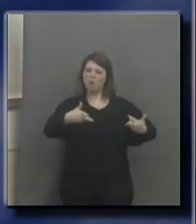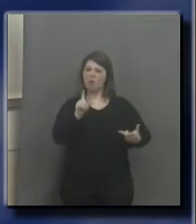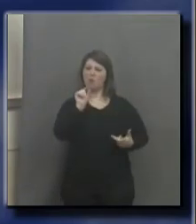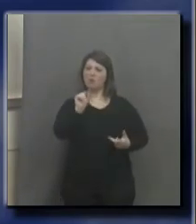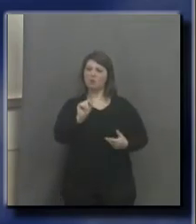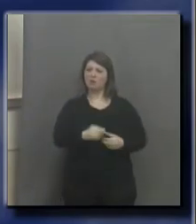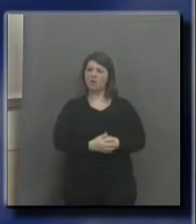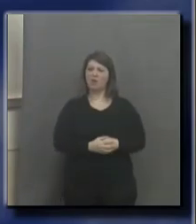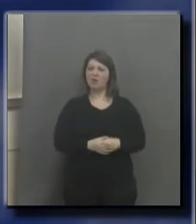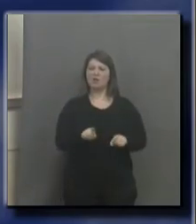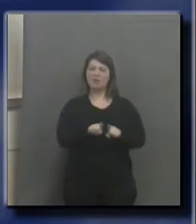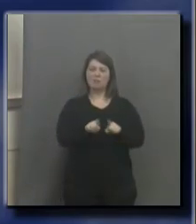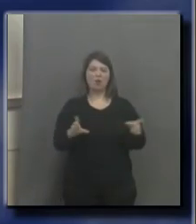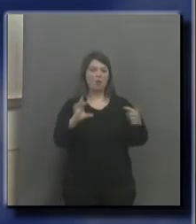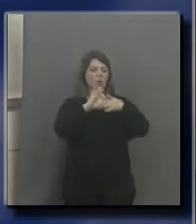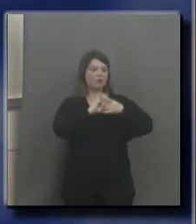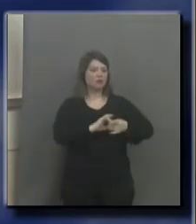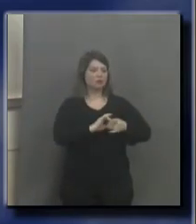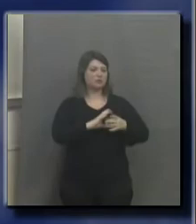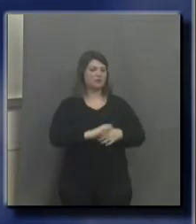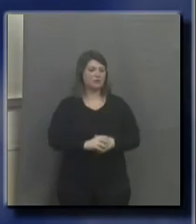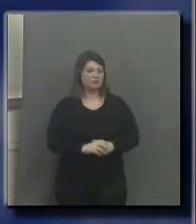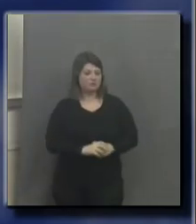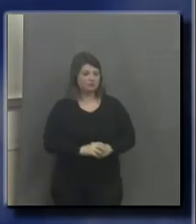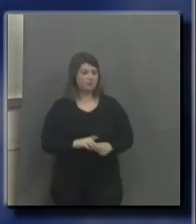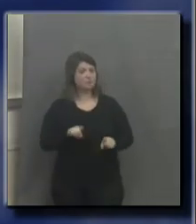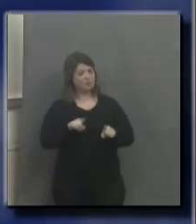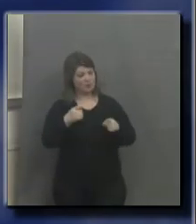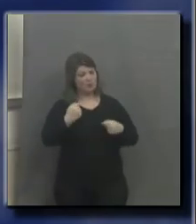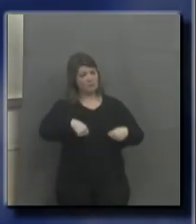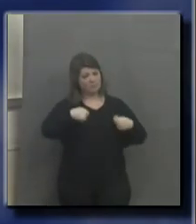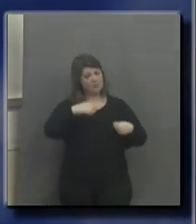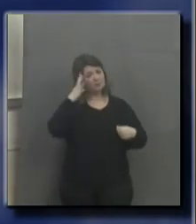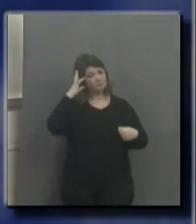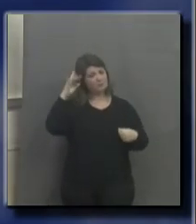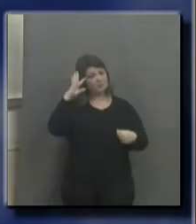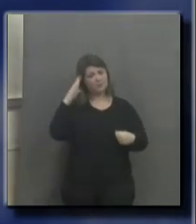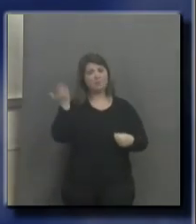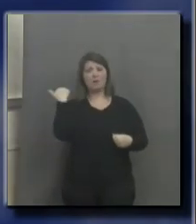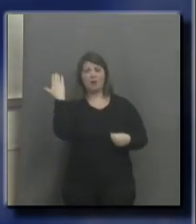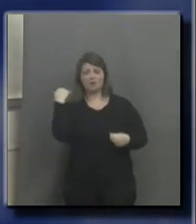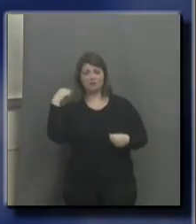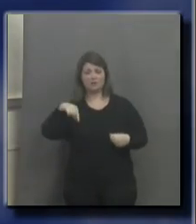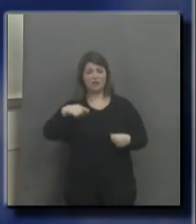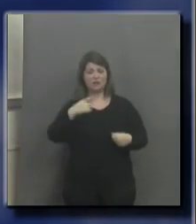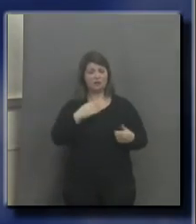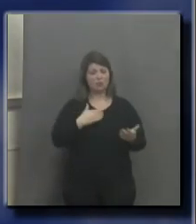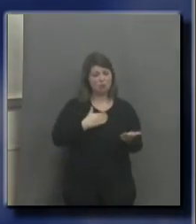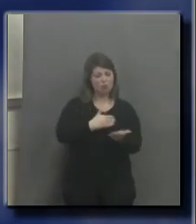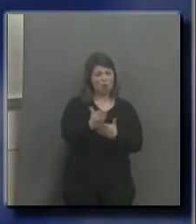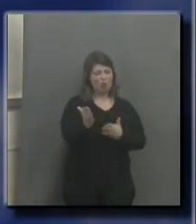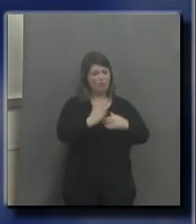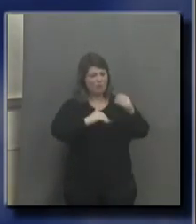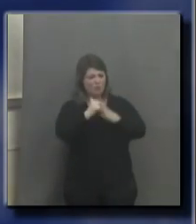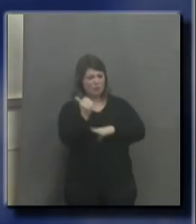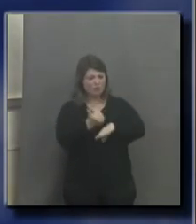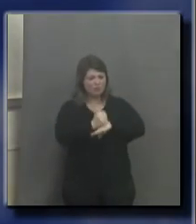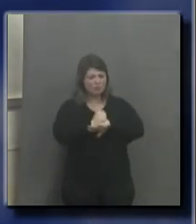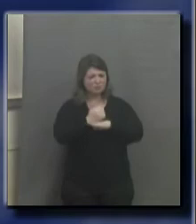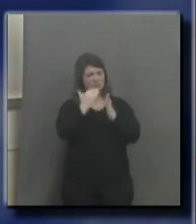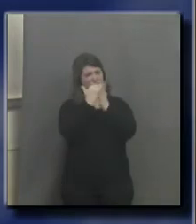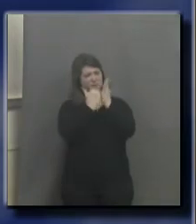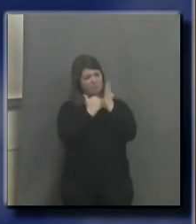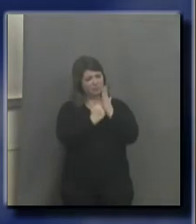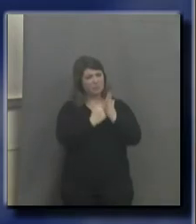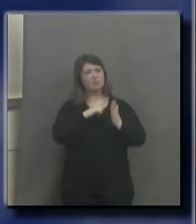parte como eletivas. É preciso considerar que, naquele momento, com uma profissão nova sendo regulamentada,